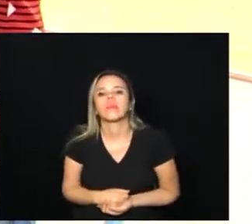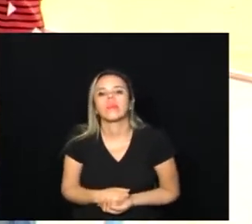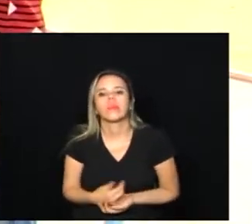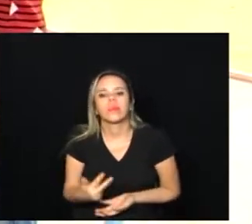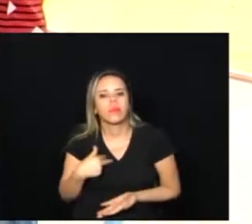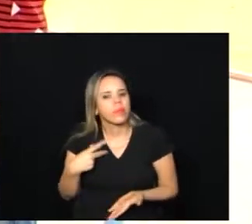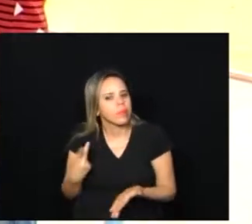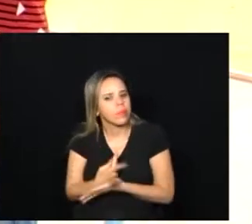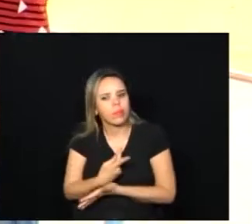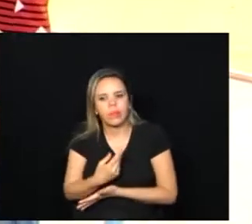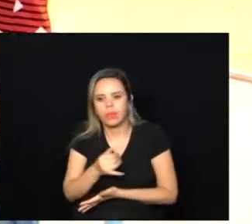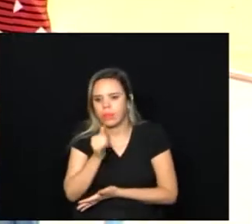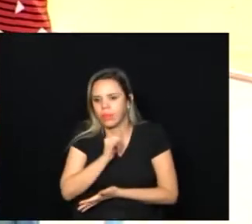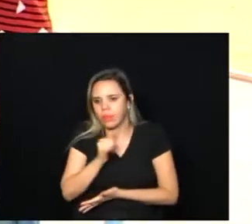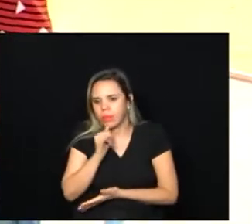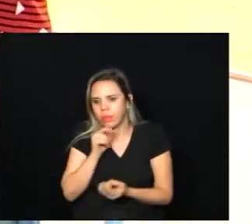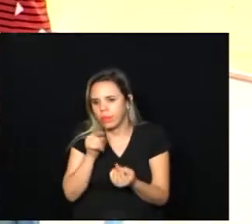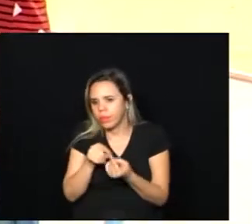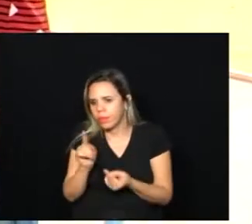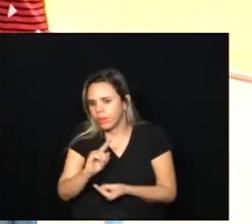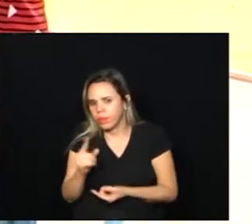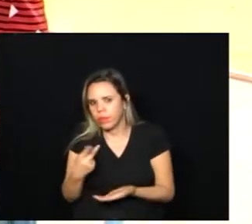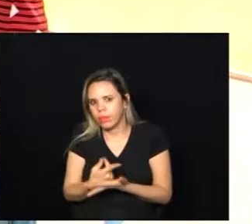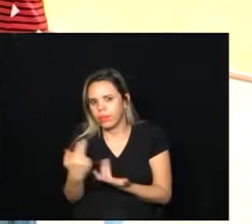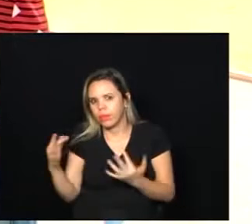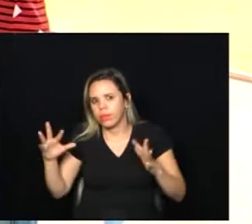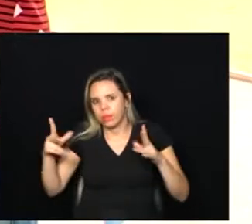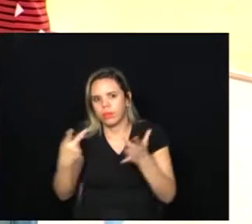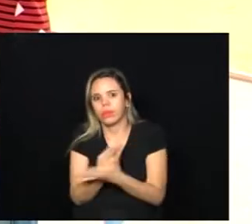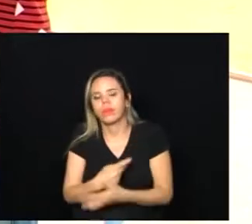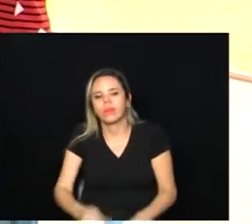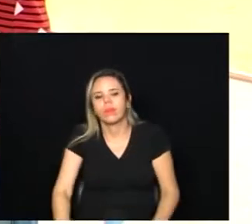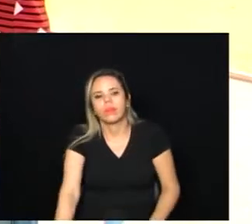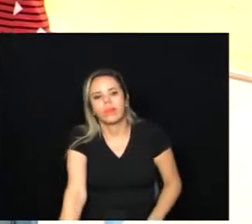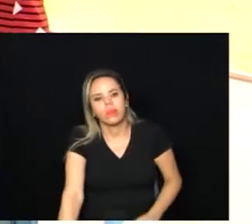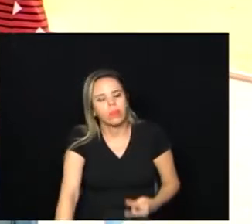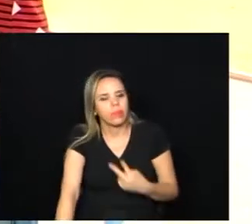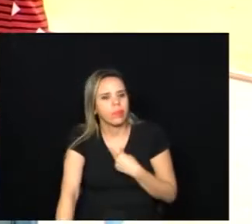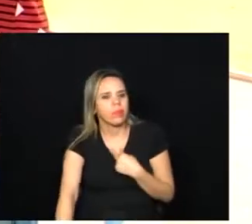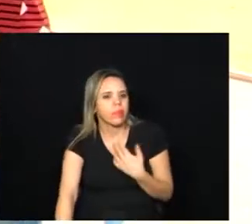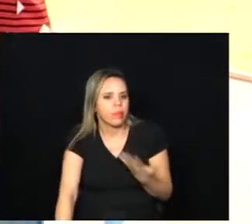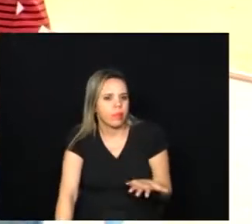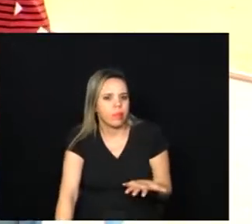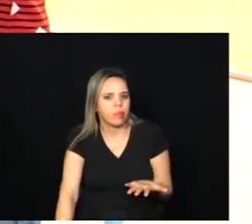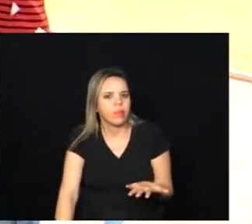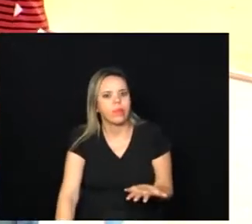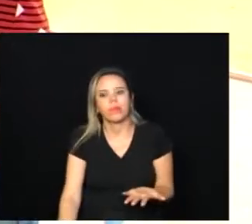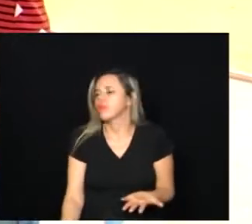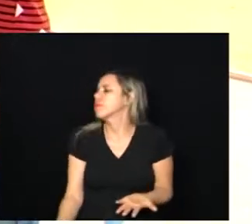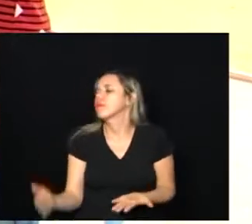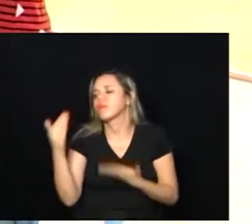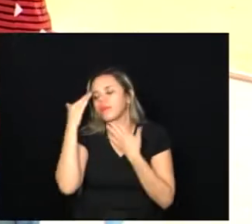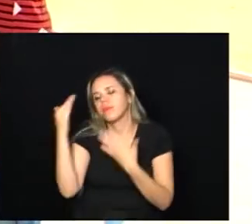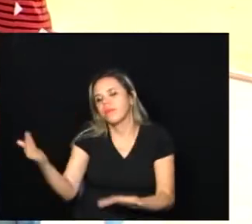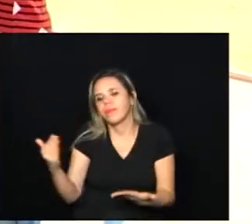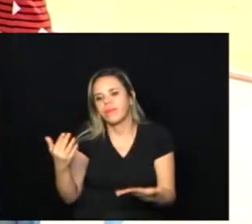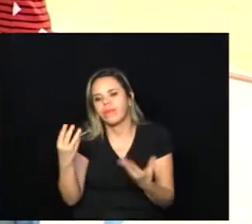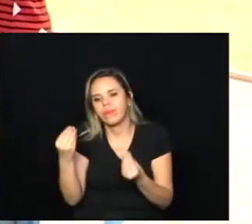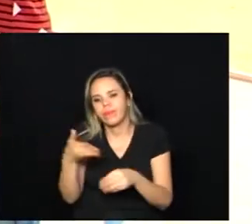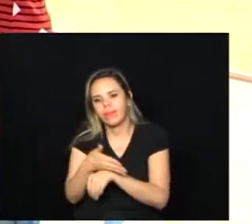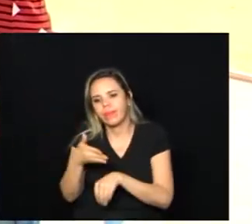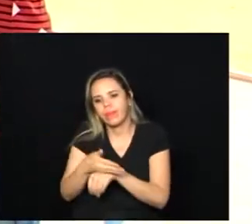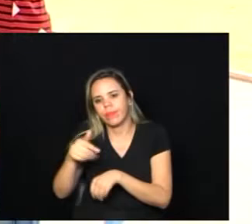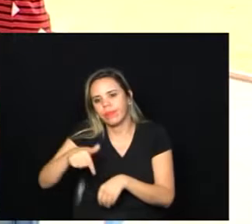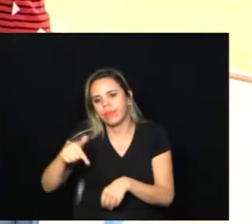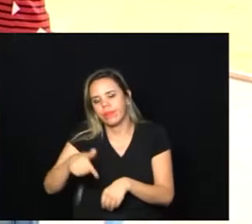pode errar de propósito, né? Sim, errar, sim. Eu erro, você erra, todo mundo erra, né? Mas não pode. Mas é isso aí, Ricardo. A gente agradece demais sua